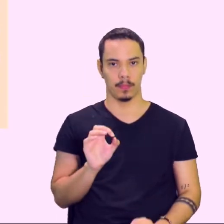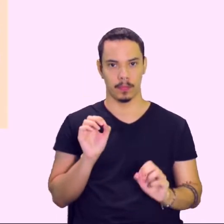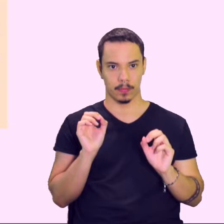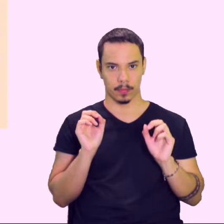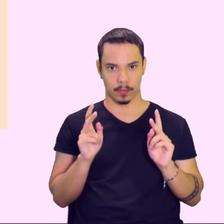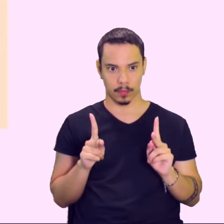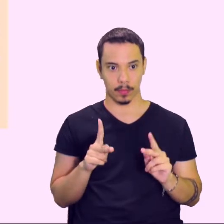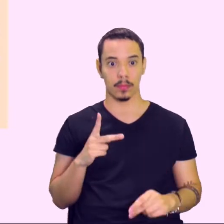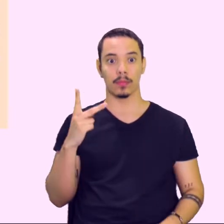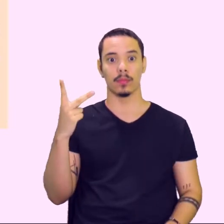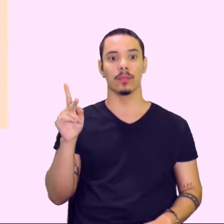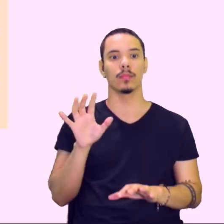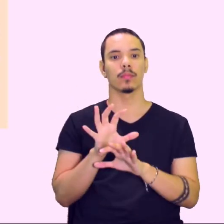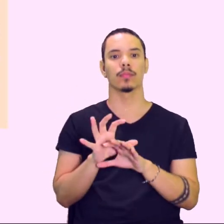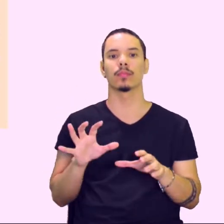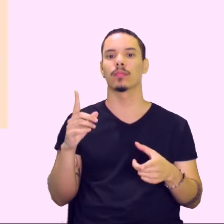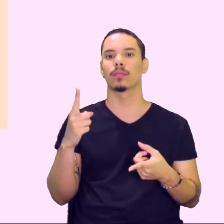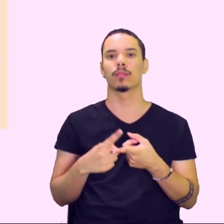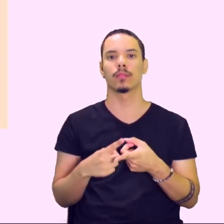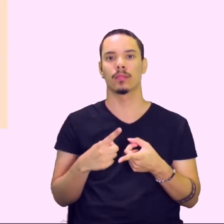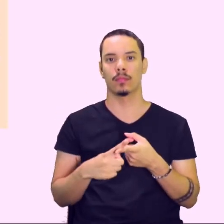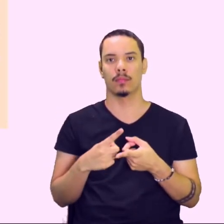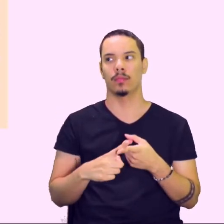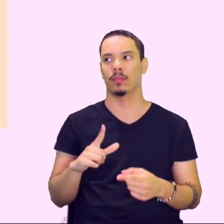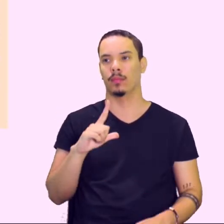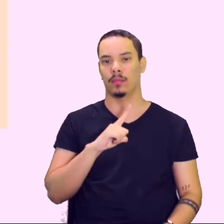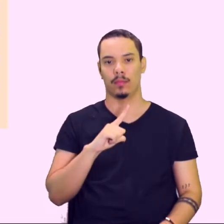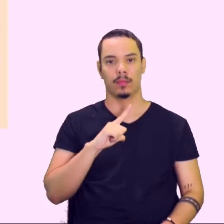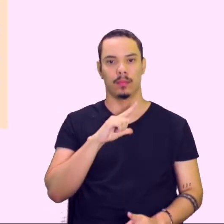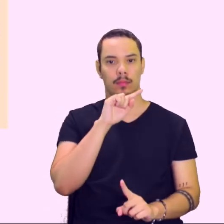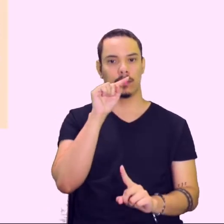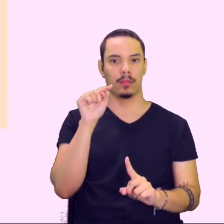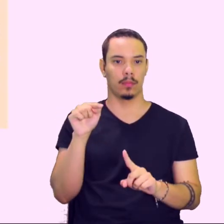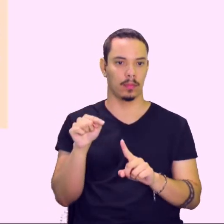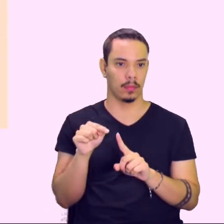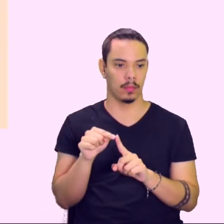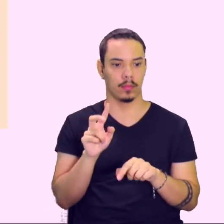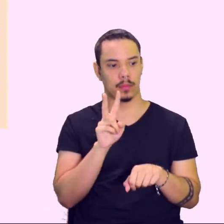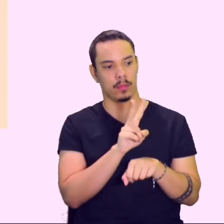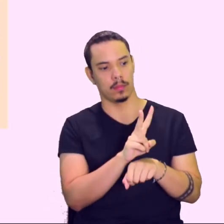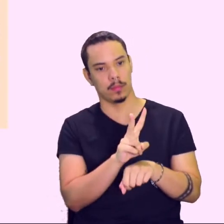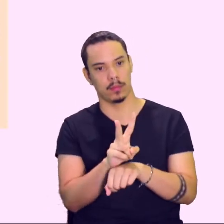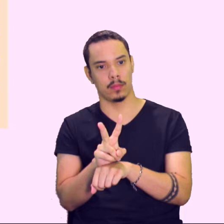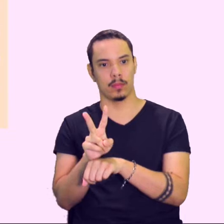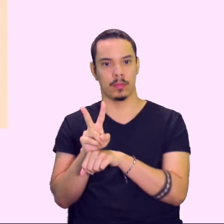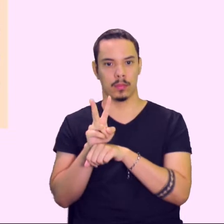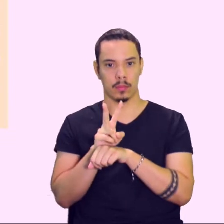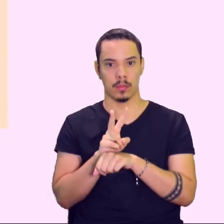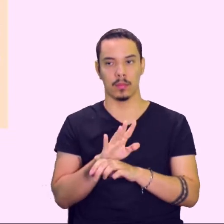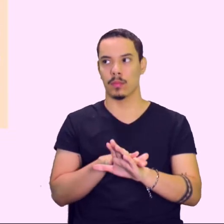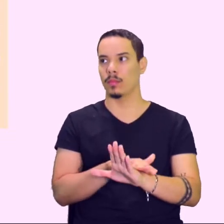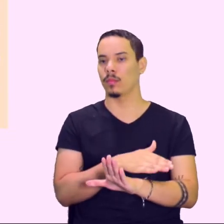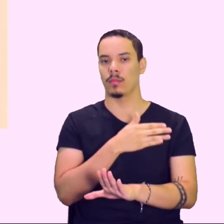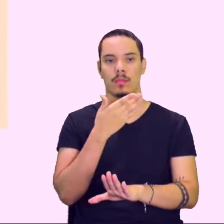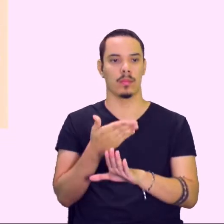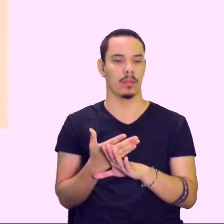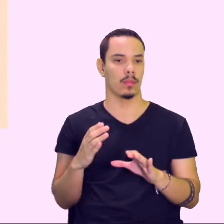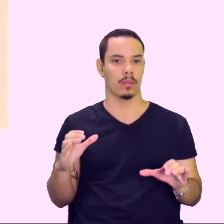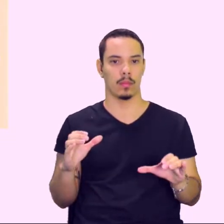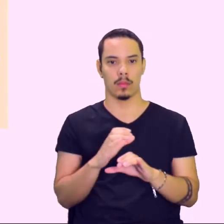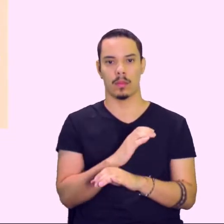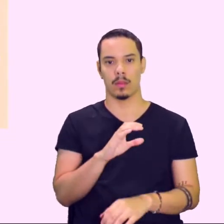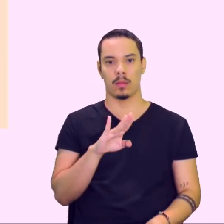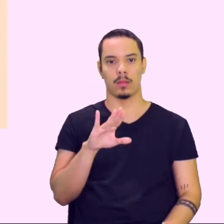Elas são unidades de conservação destinadas à preservação integral da biota e